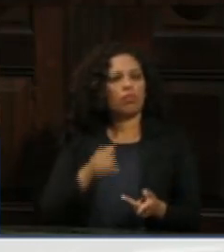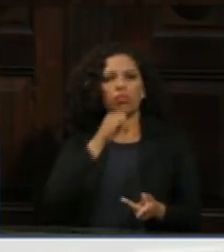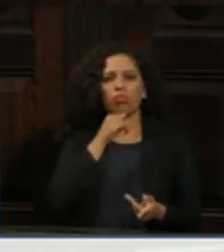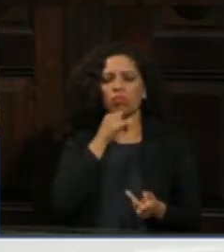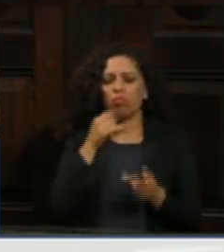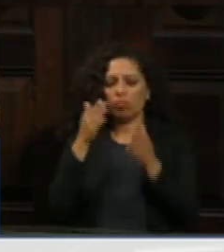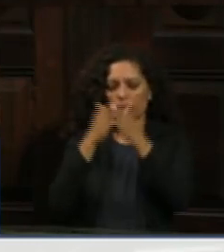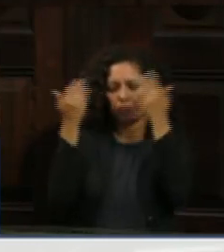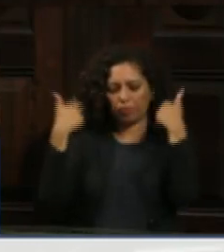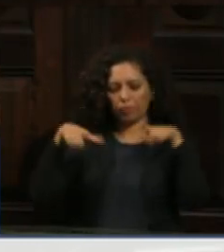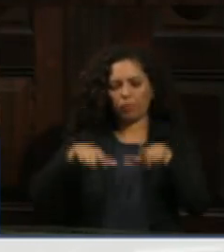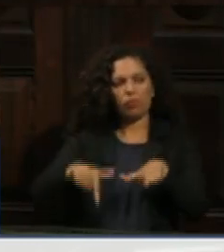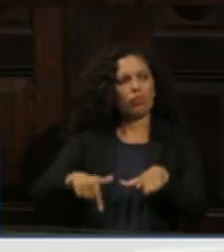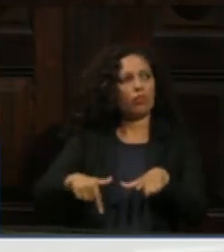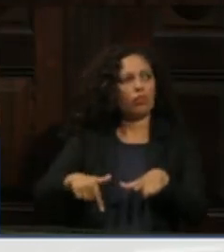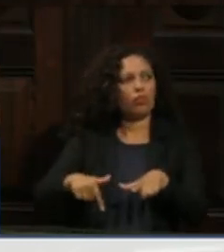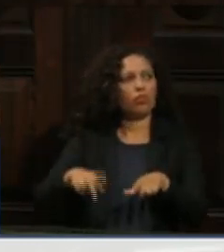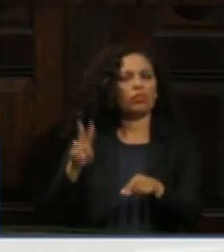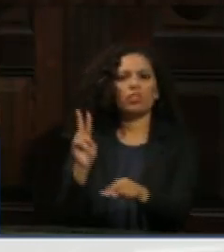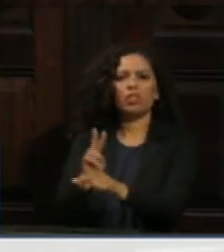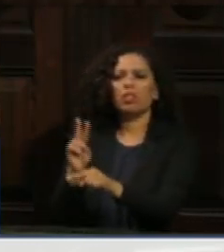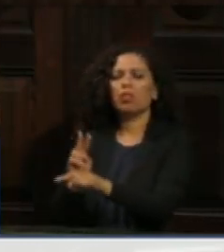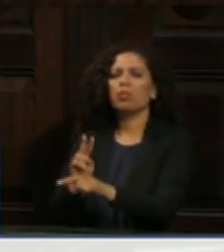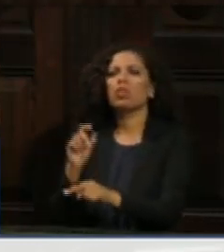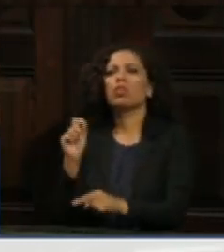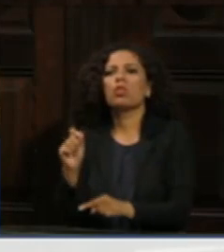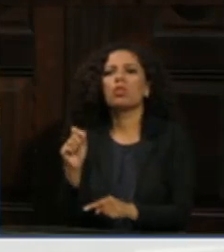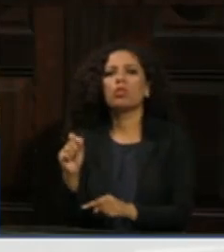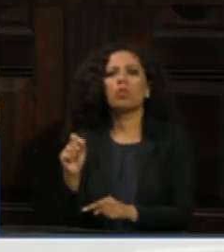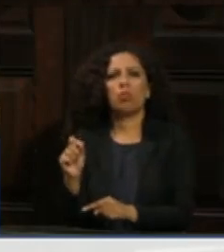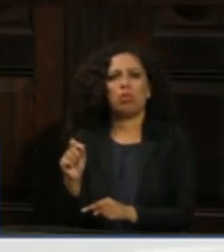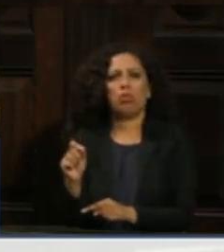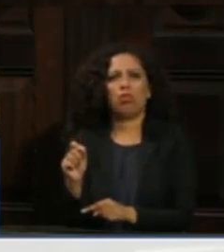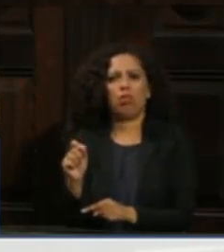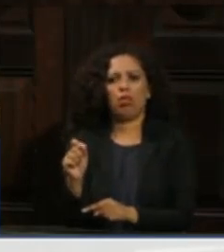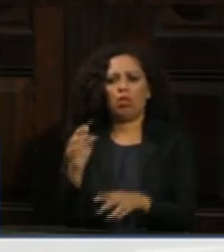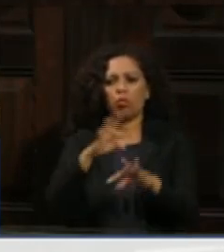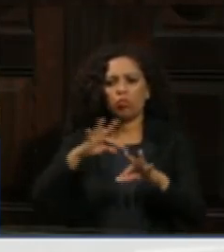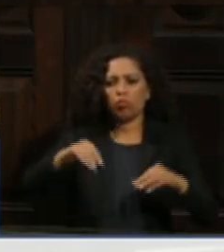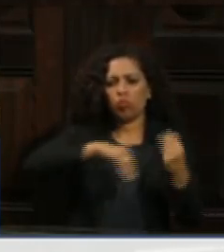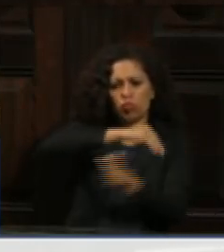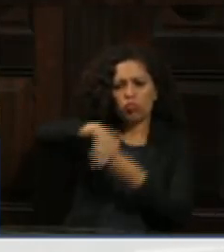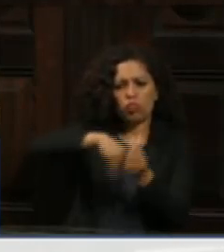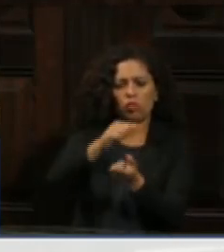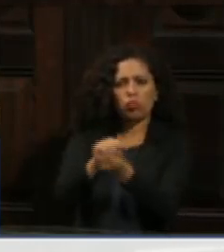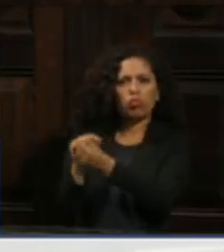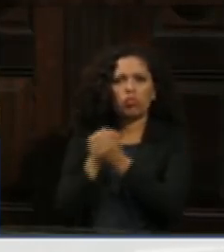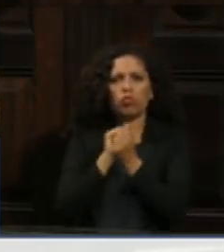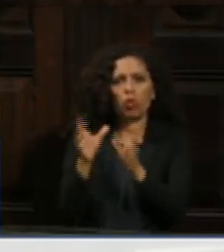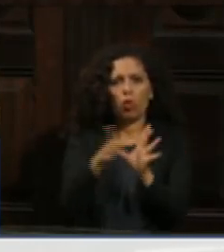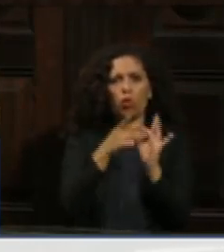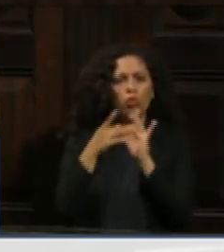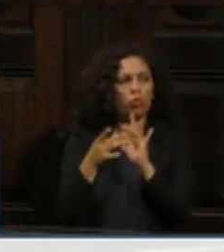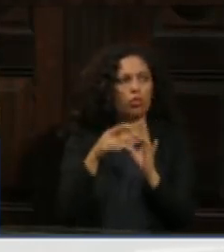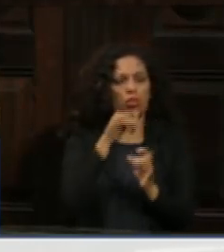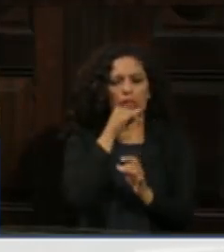não digo nem mais suspeita, já delituosa, né? Então, isso é muito grave, porque a quem